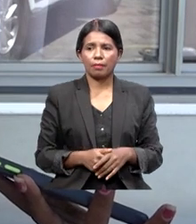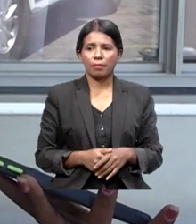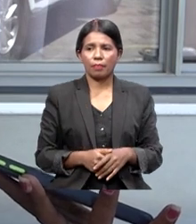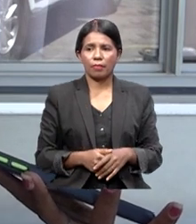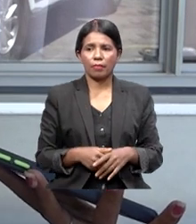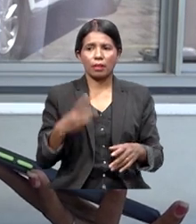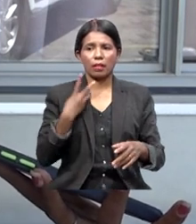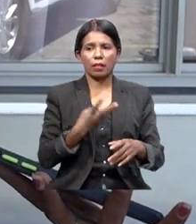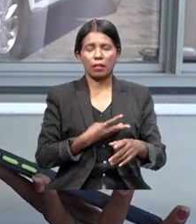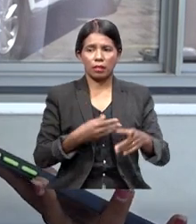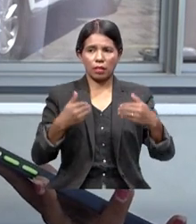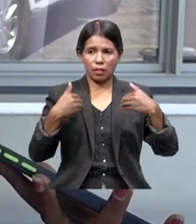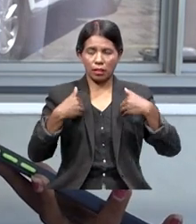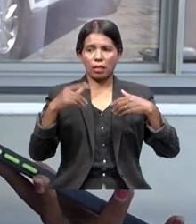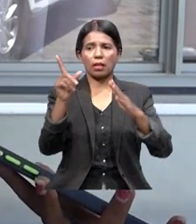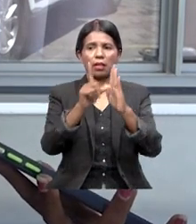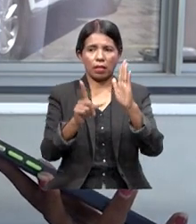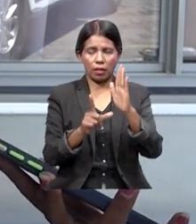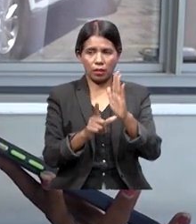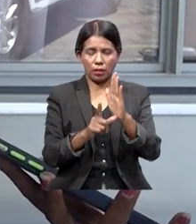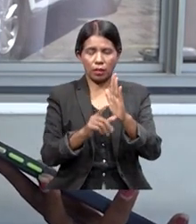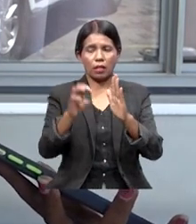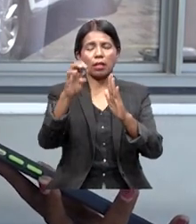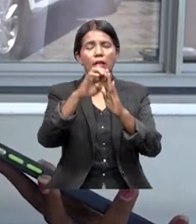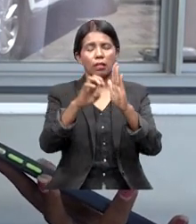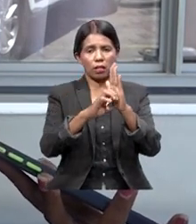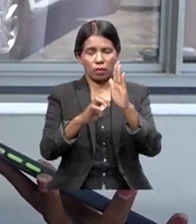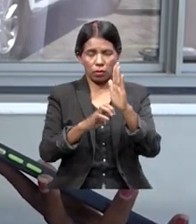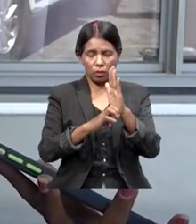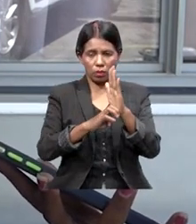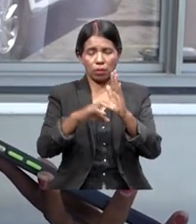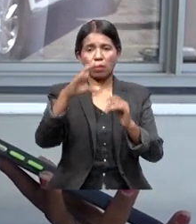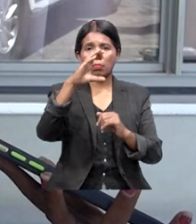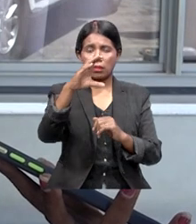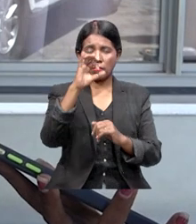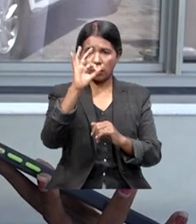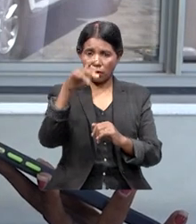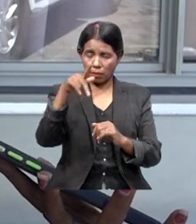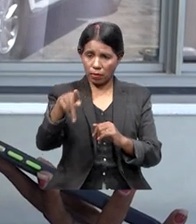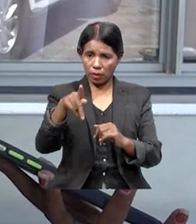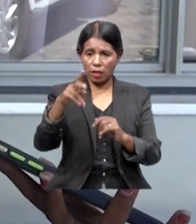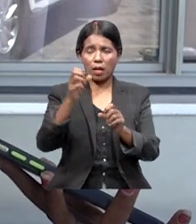durante a ideia e a lei o Estatuto de Função Pública regula o